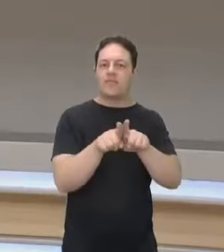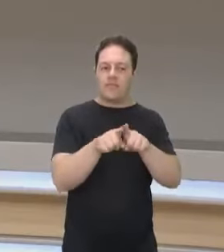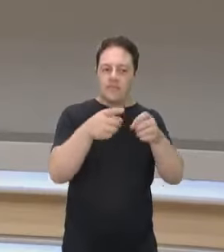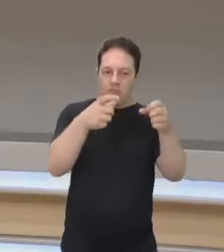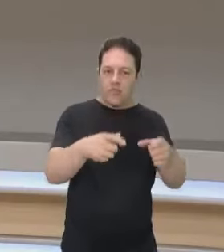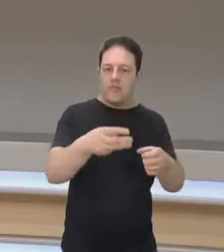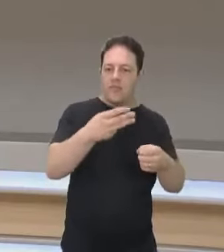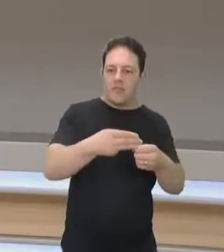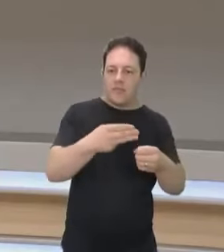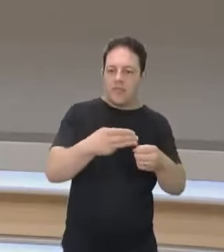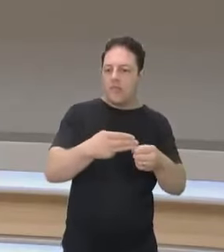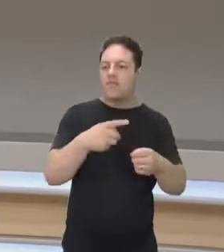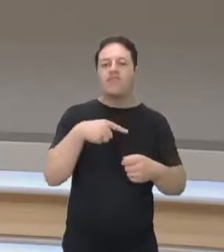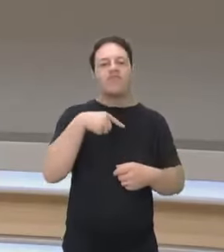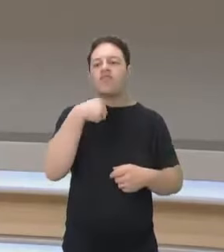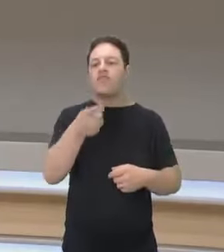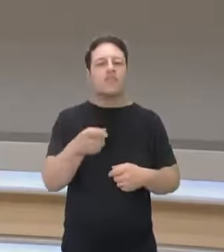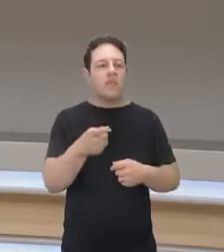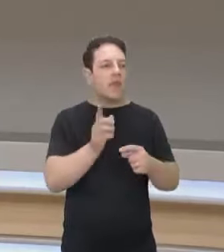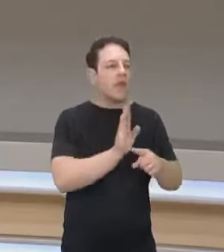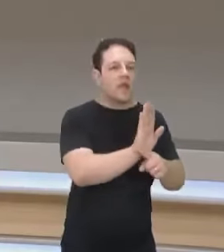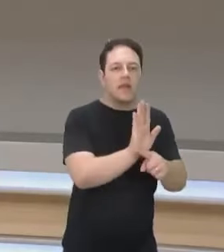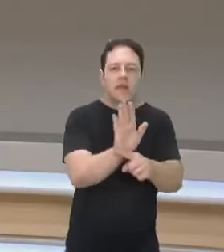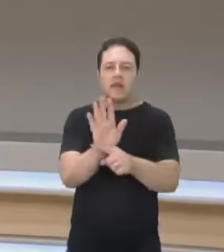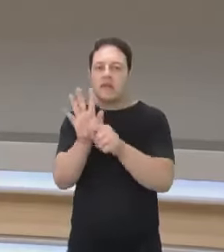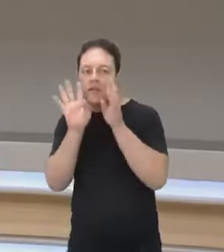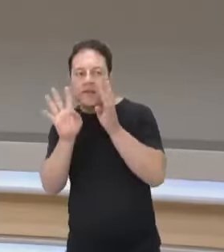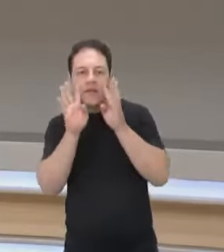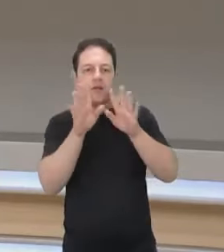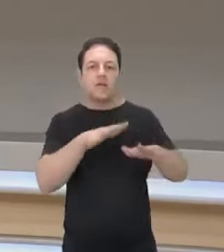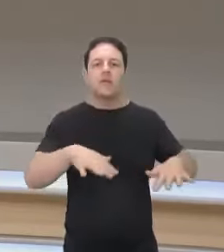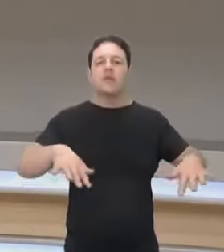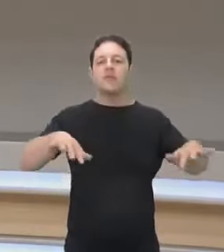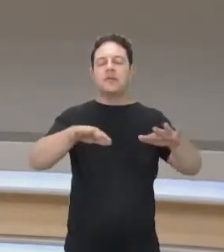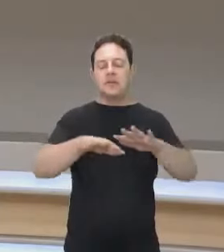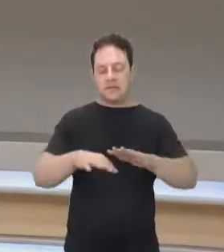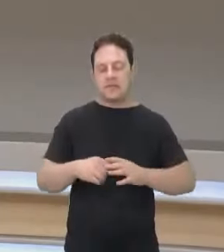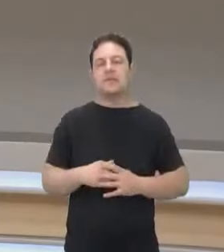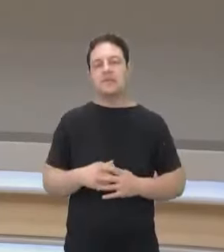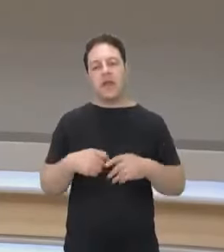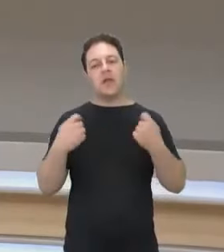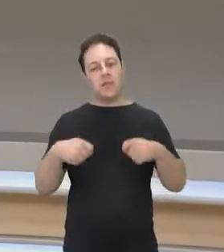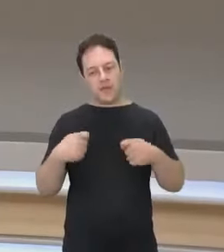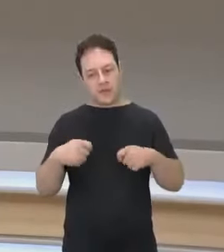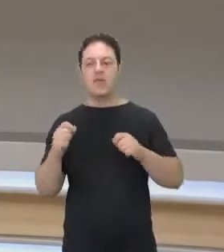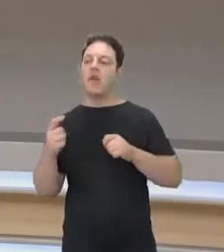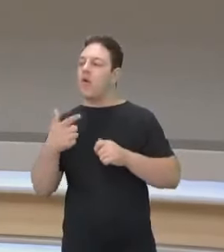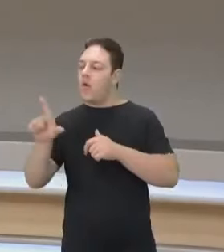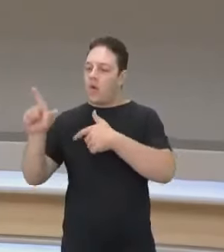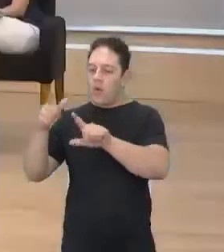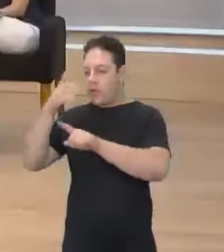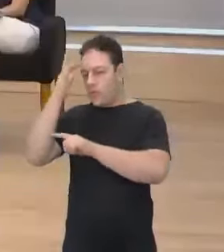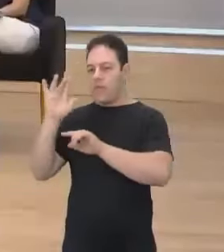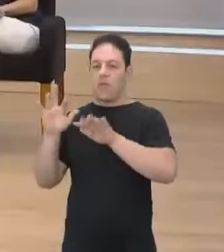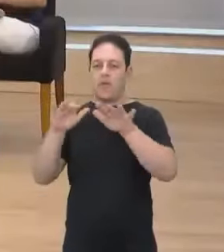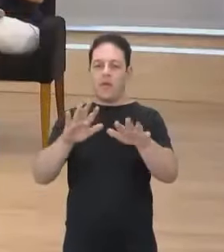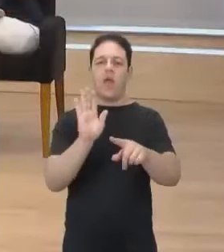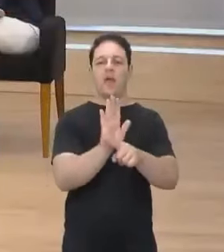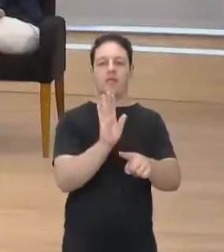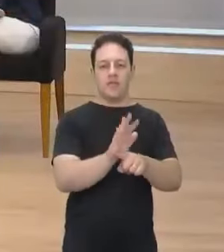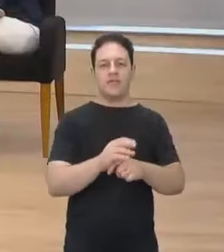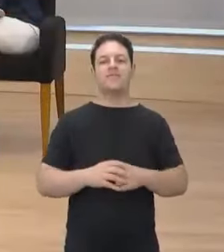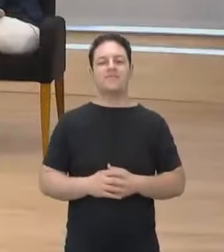município, não deu conta, né, de atender toda aquela demanda, então é necessário a atuação de outras pessoas. E aí, né? por isso que a